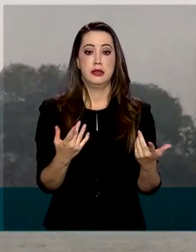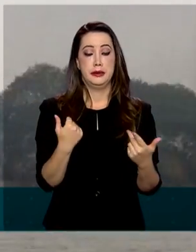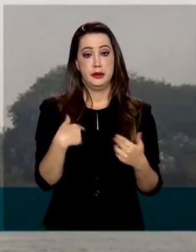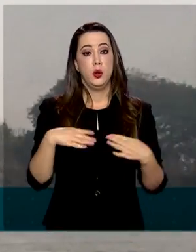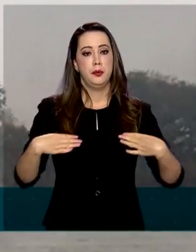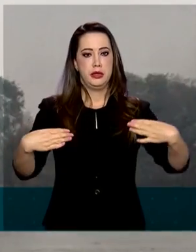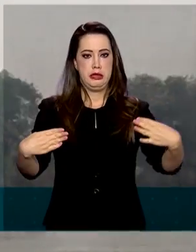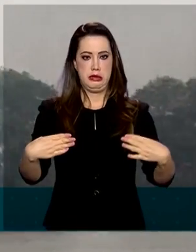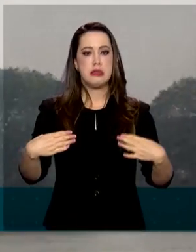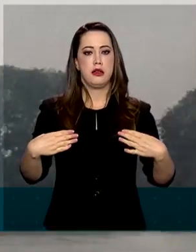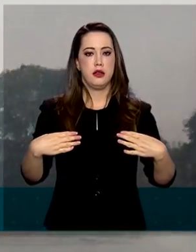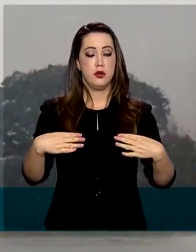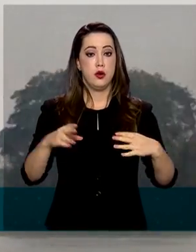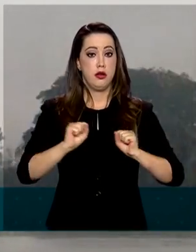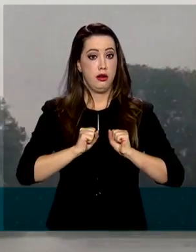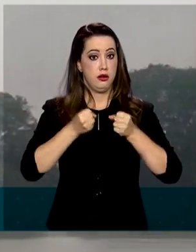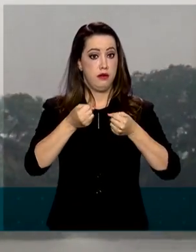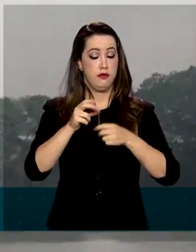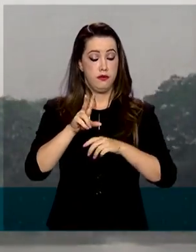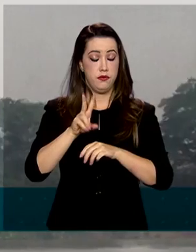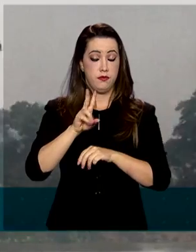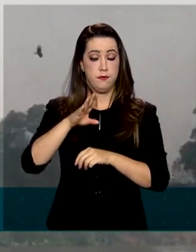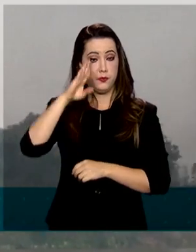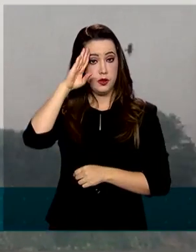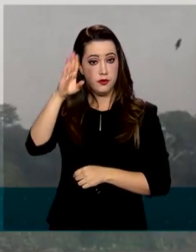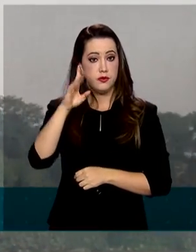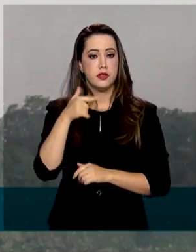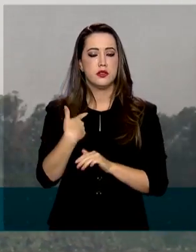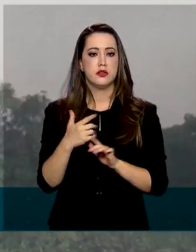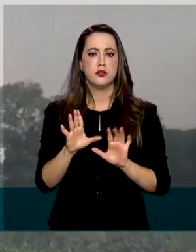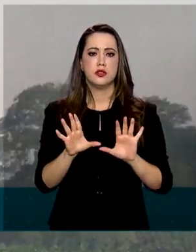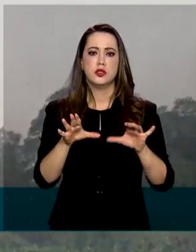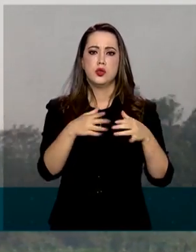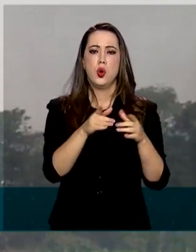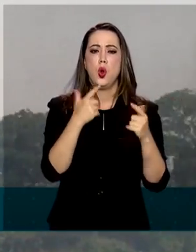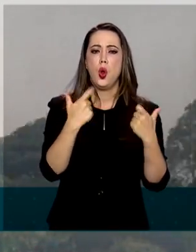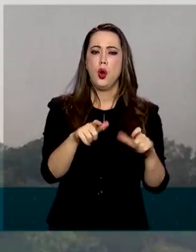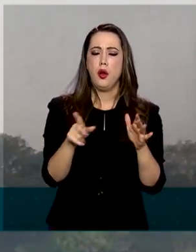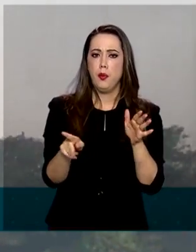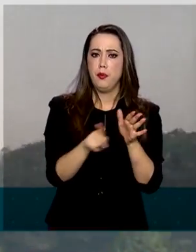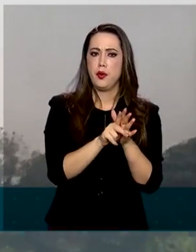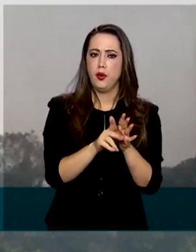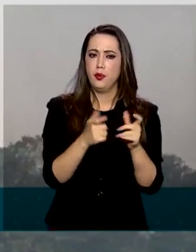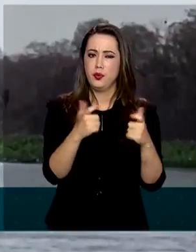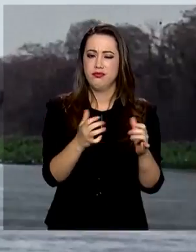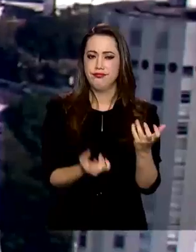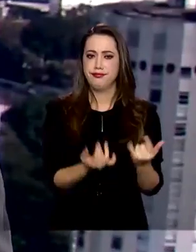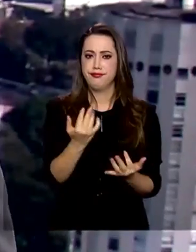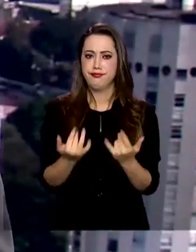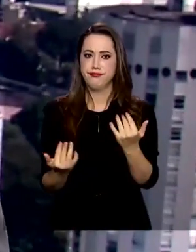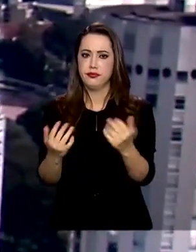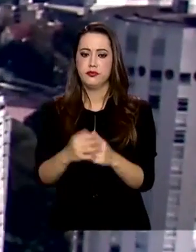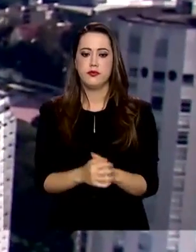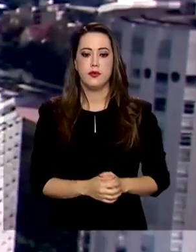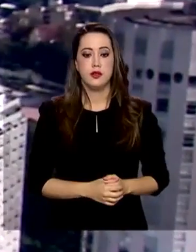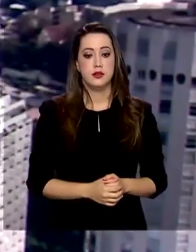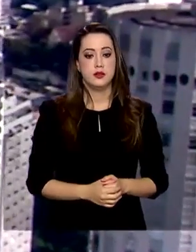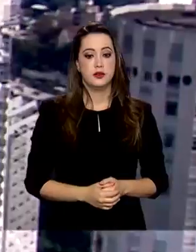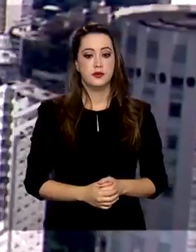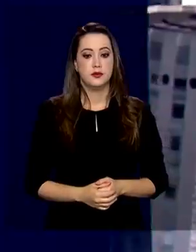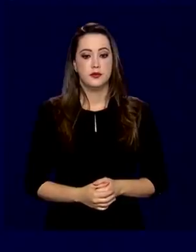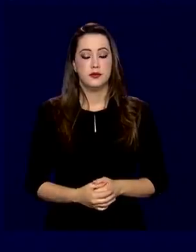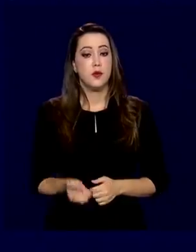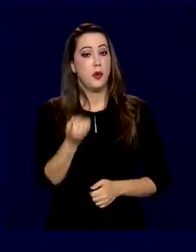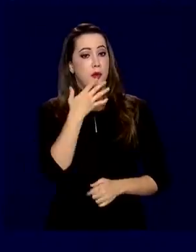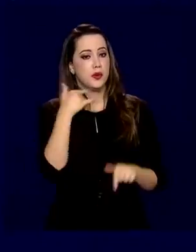centro de coordenação em uma das cidades atingidas pelas queimadas. Boas práticas